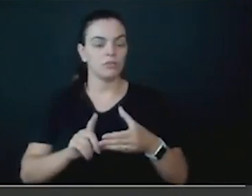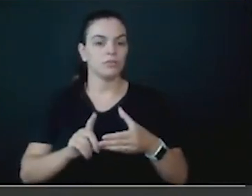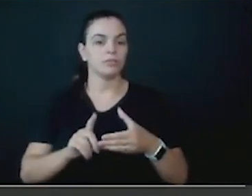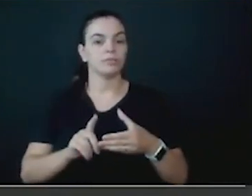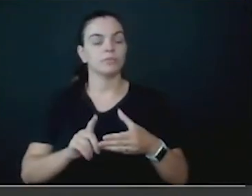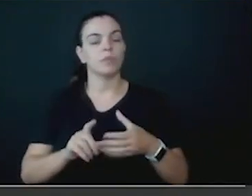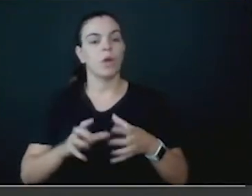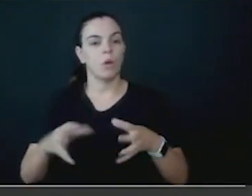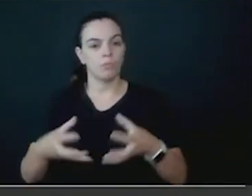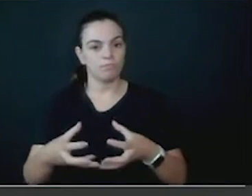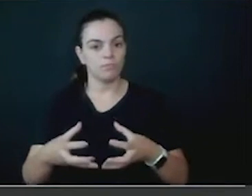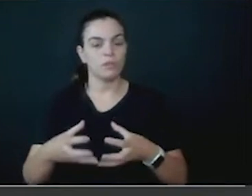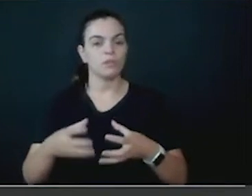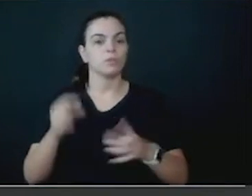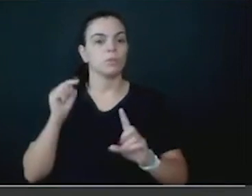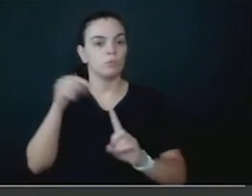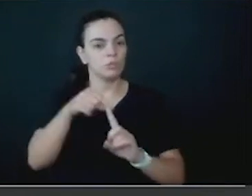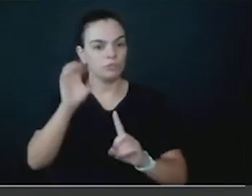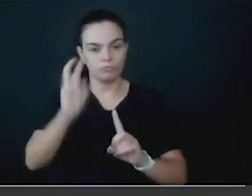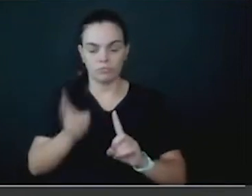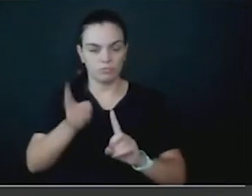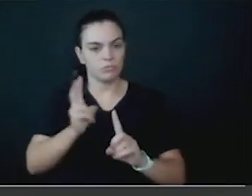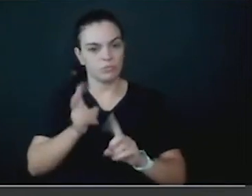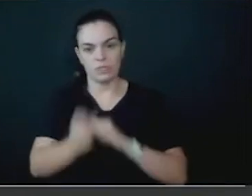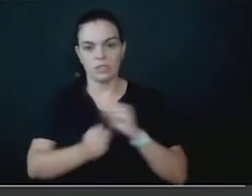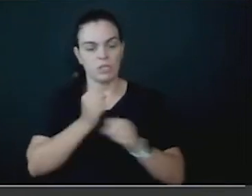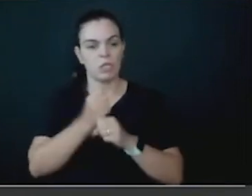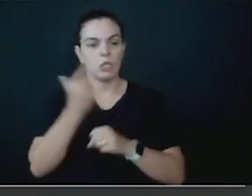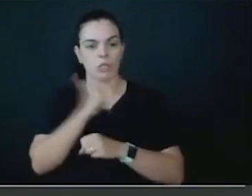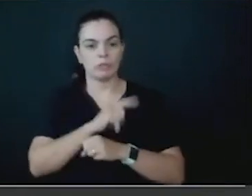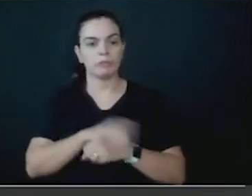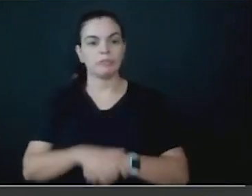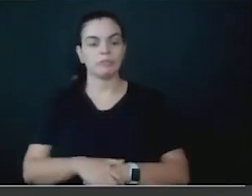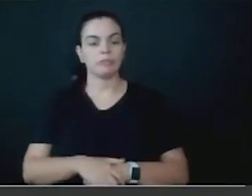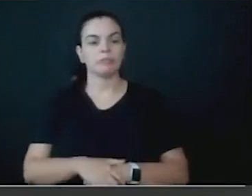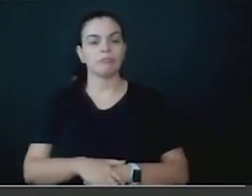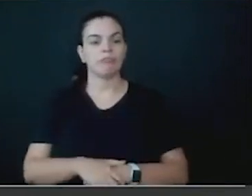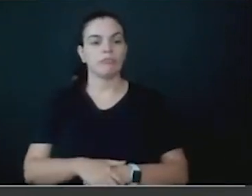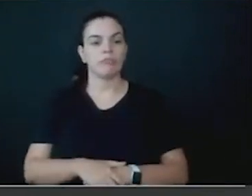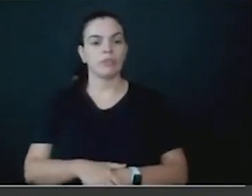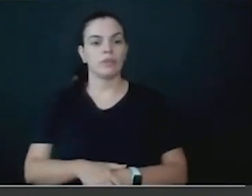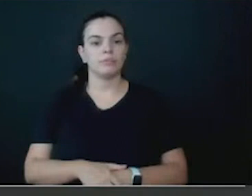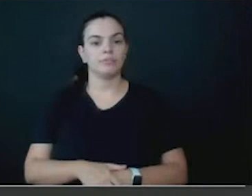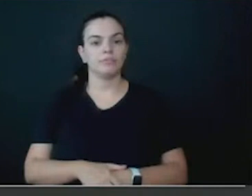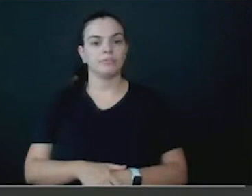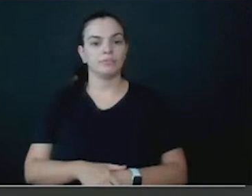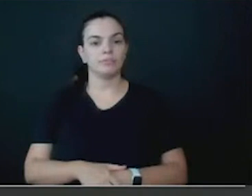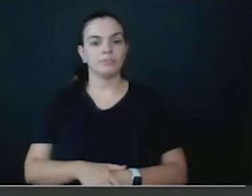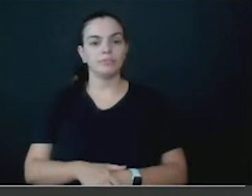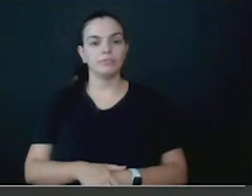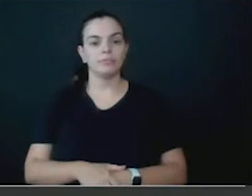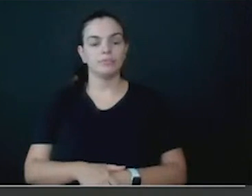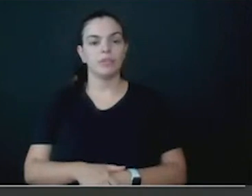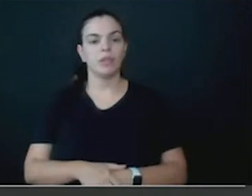bater tranquilamente todos os anos. Reduzir o rejeito da coleta seletiva de 35% para 15%.